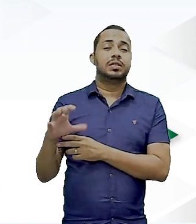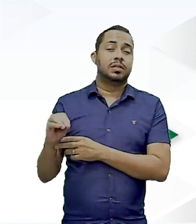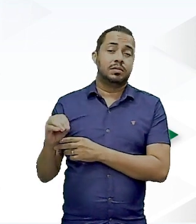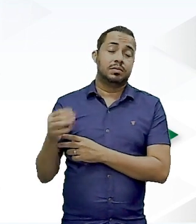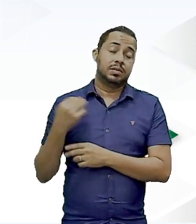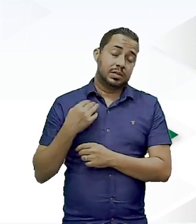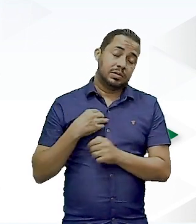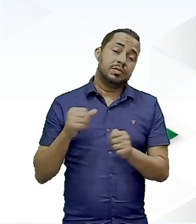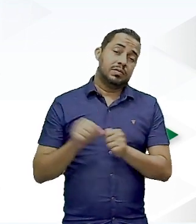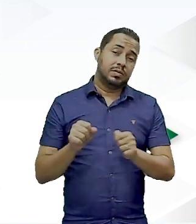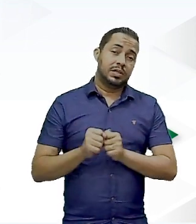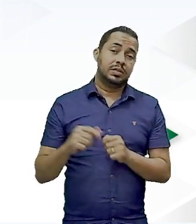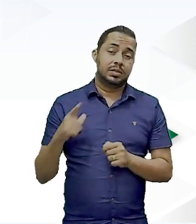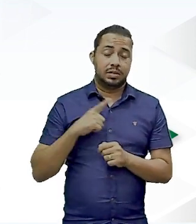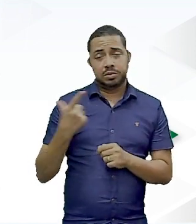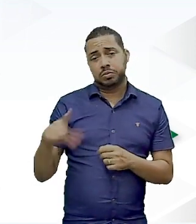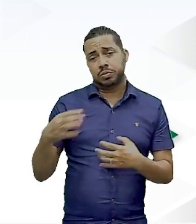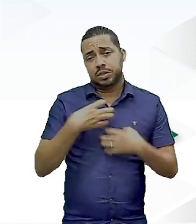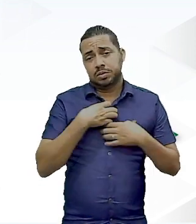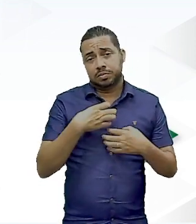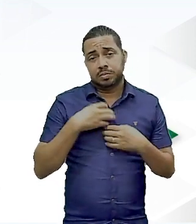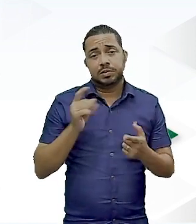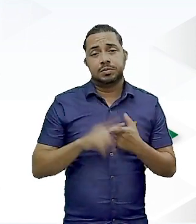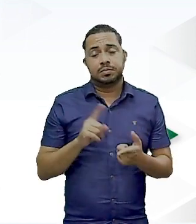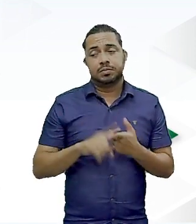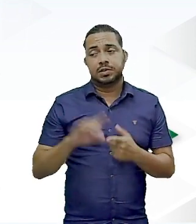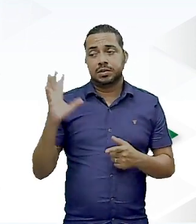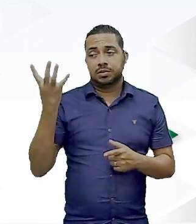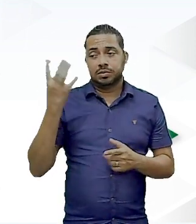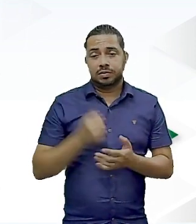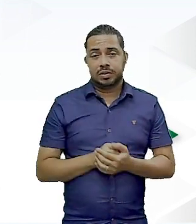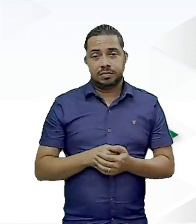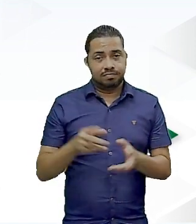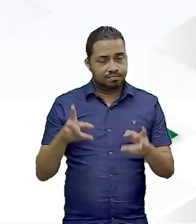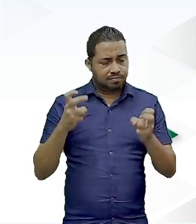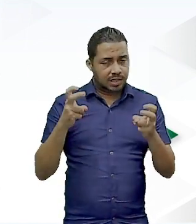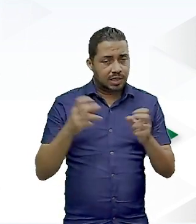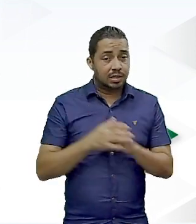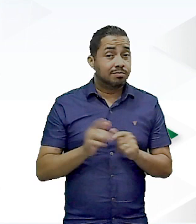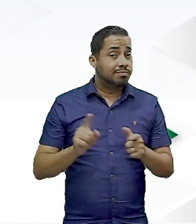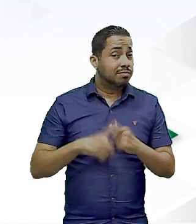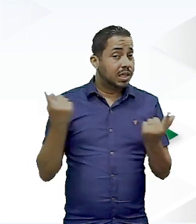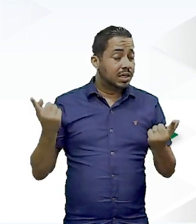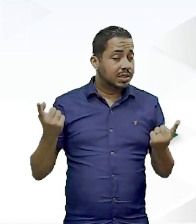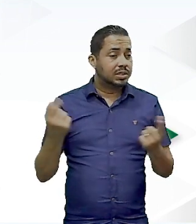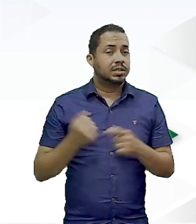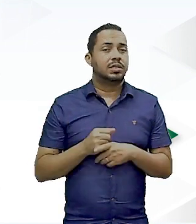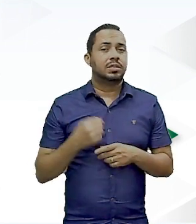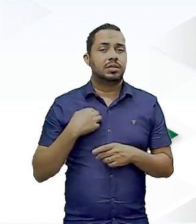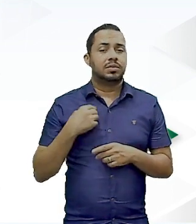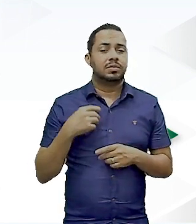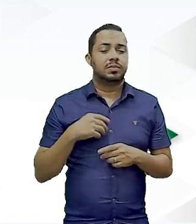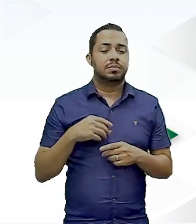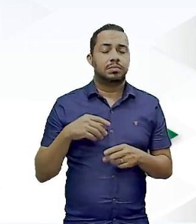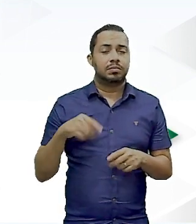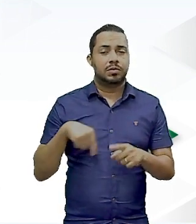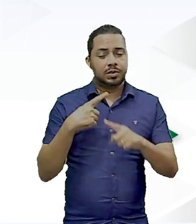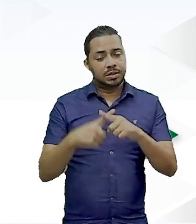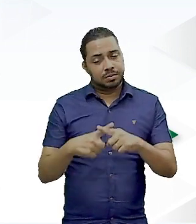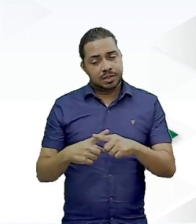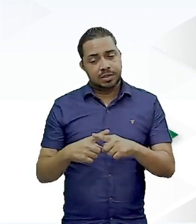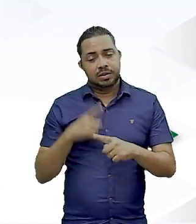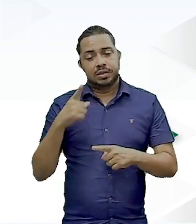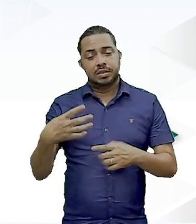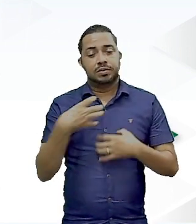assim, tá? Existem outras formas de resolução, fica ligado. Mas eu faço assim, ó, multiplico essa